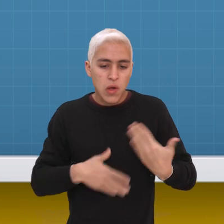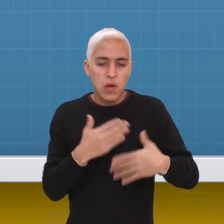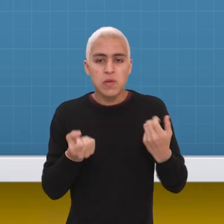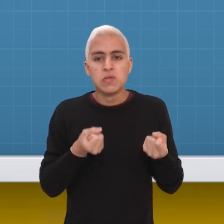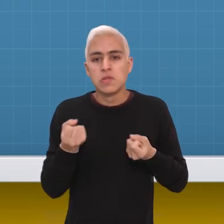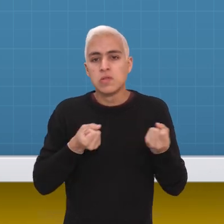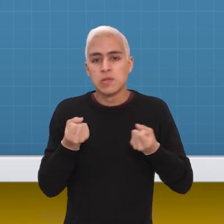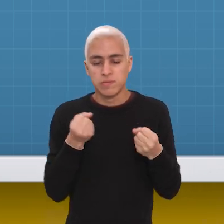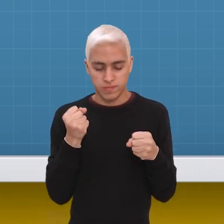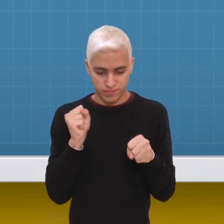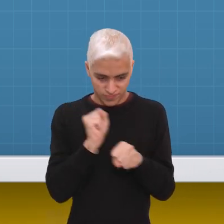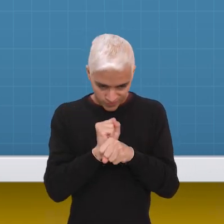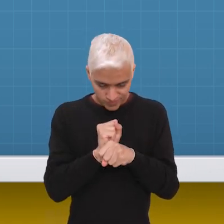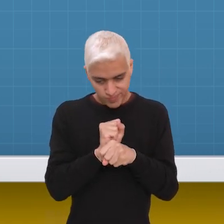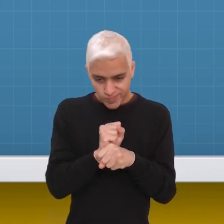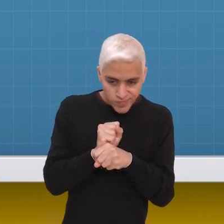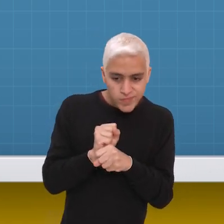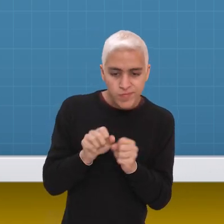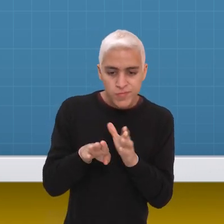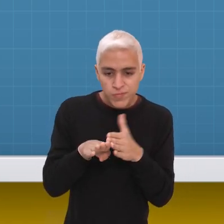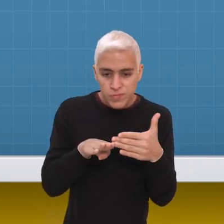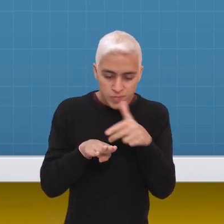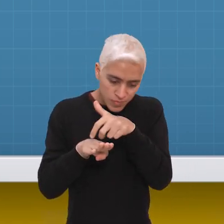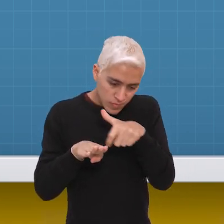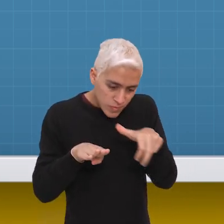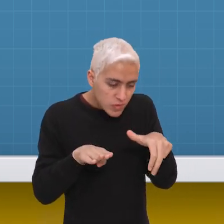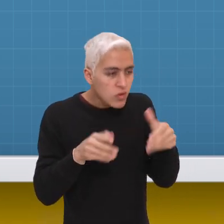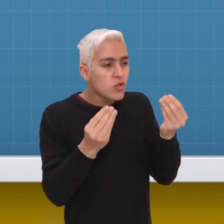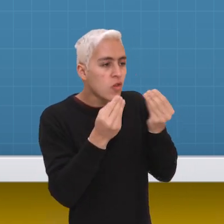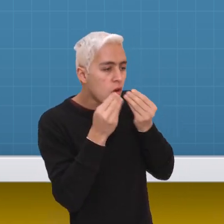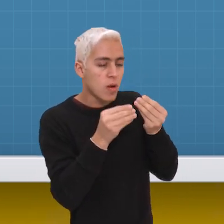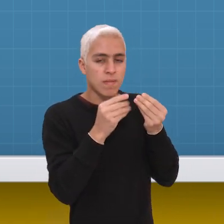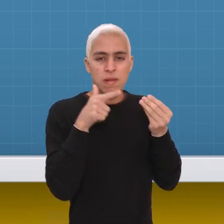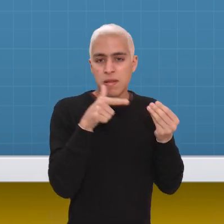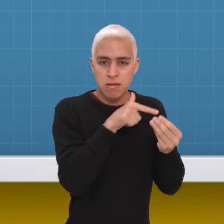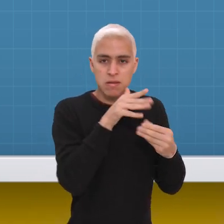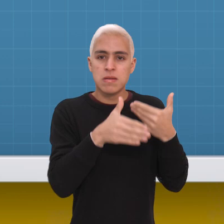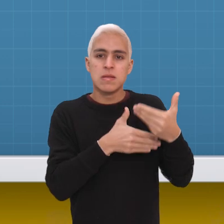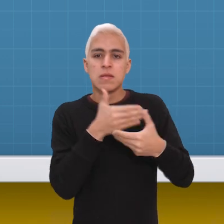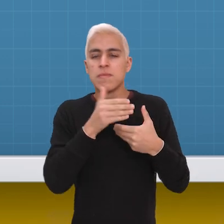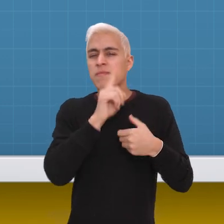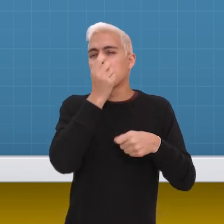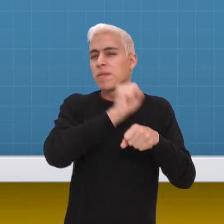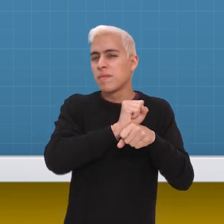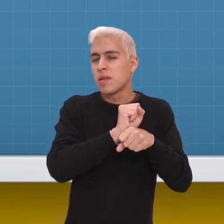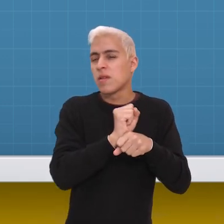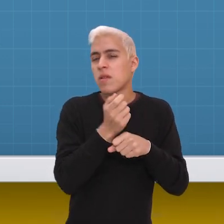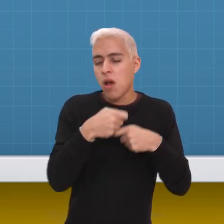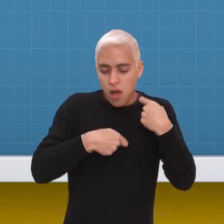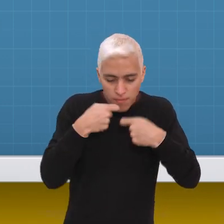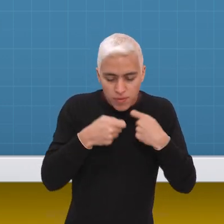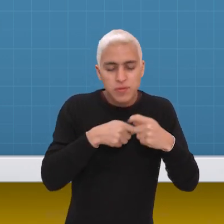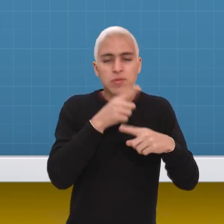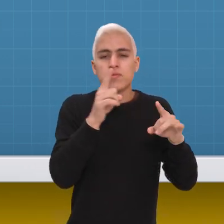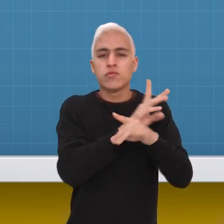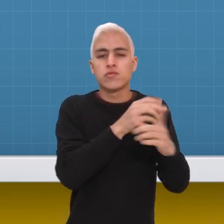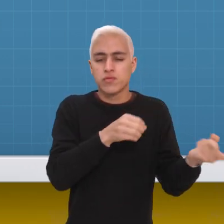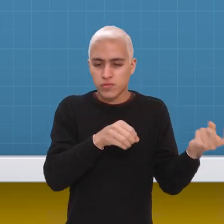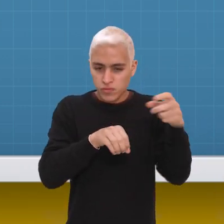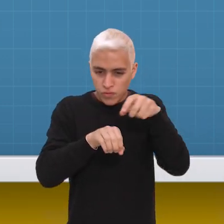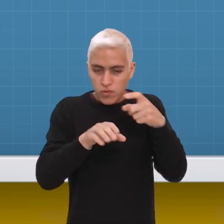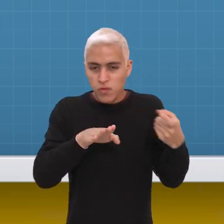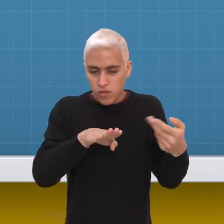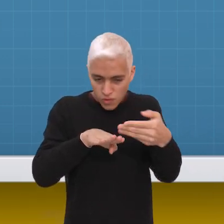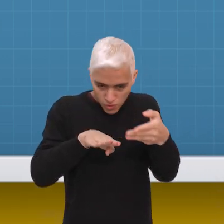a fome, né? Aí pararam para fazer um lanche ou almoçar, né? Primeira parada, um almoço. Aí voltaram